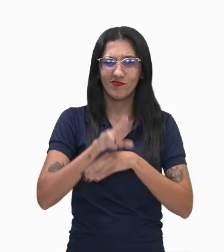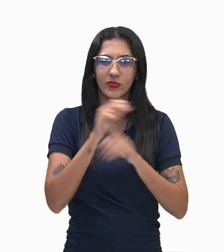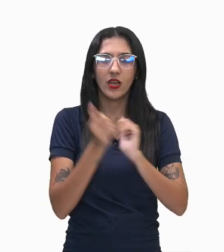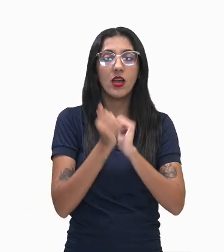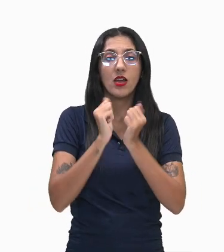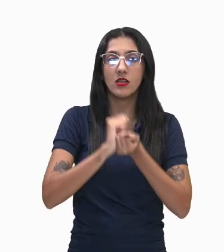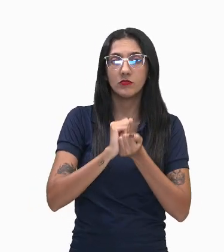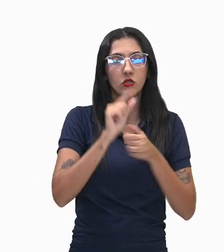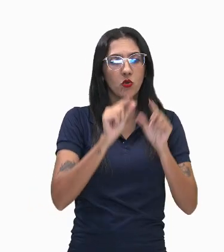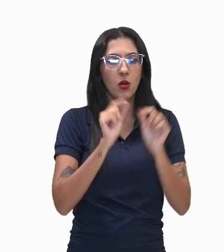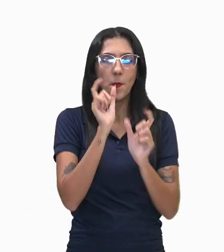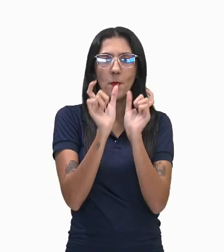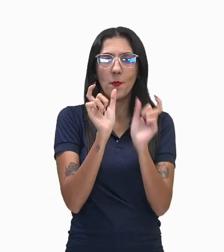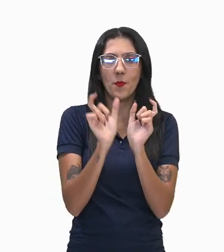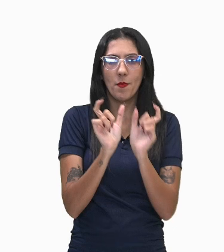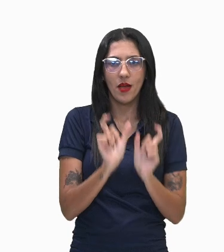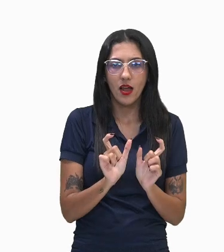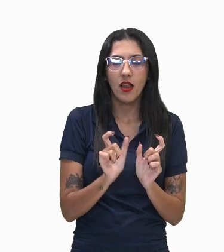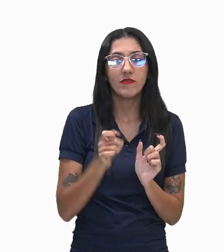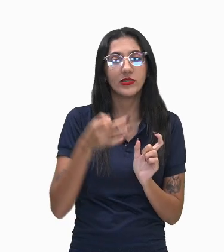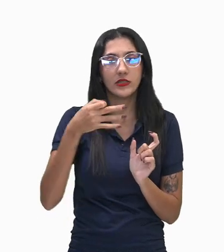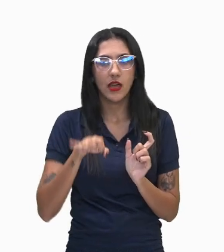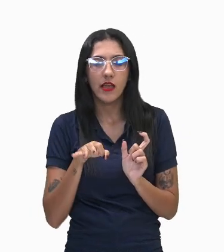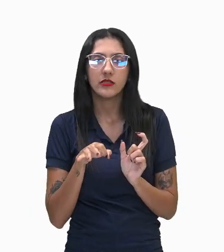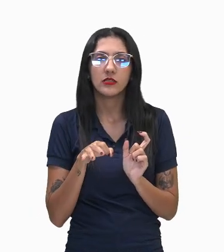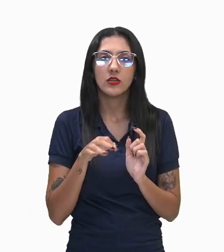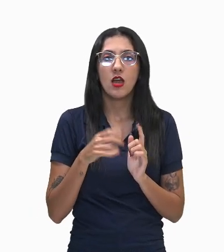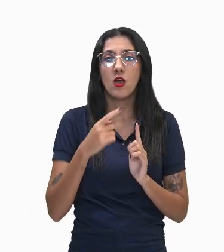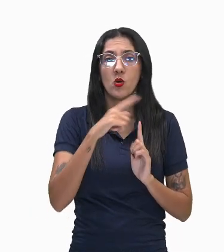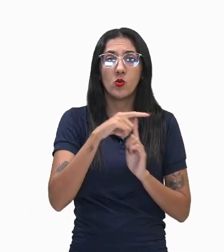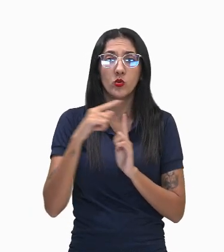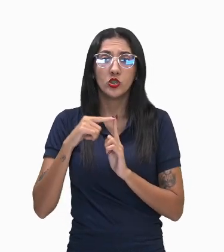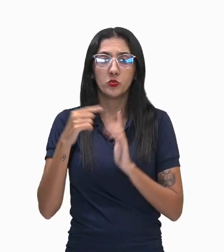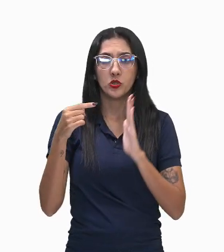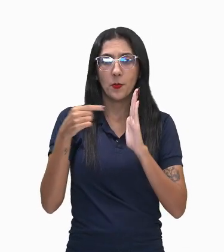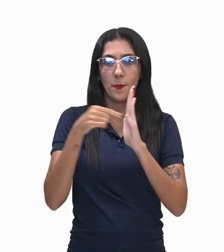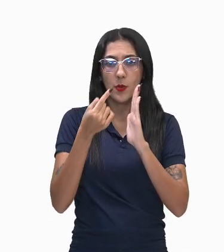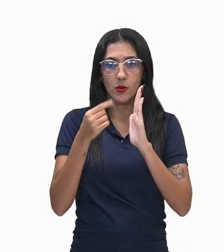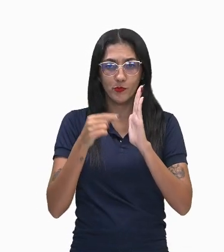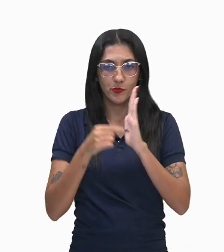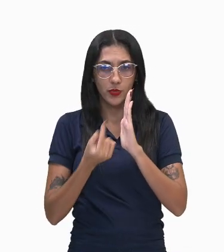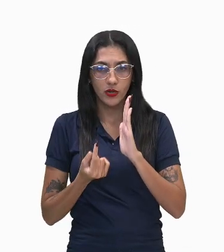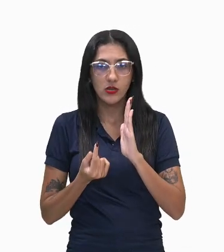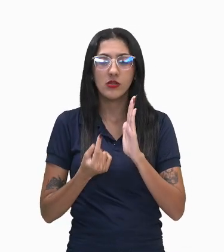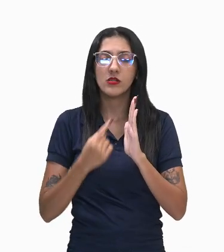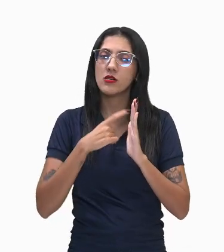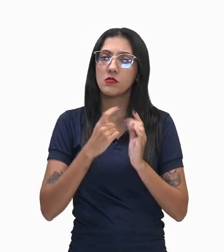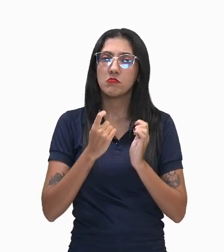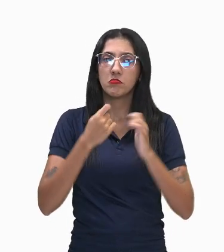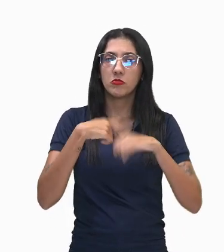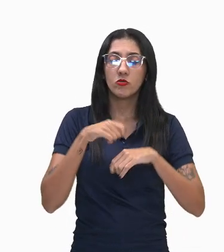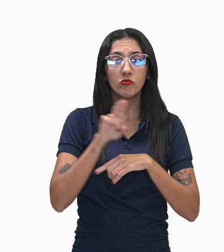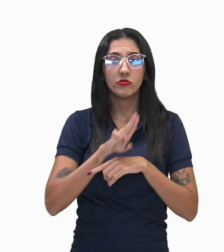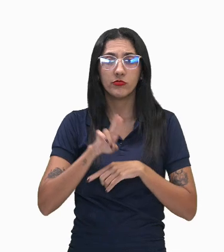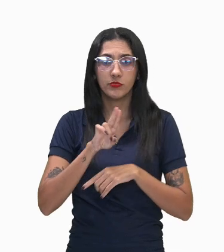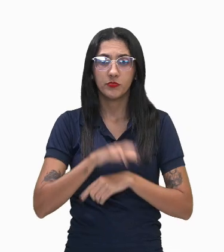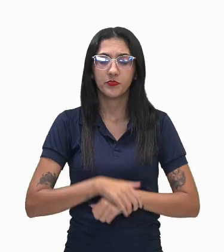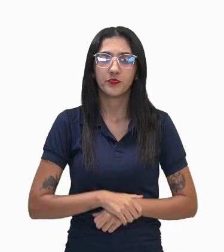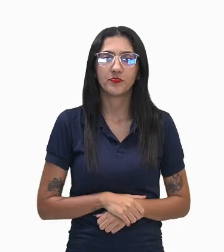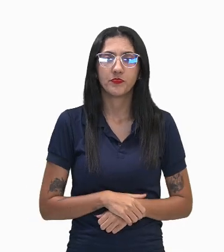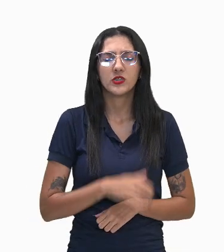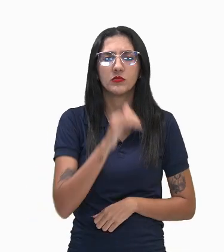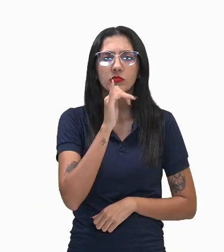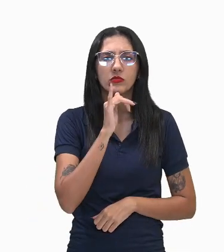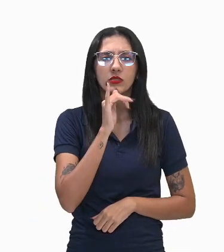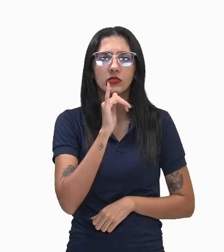vou escolher as palavras, a pontuação, para que eu tenha êxito no meu objetivo. Por